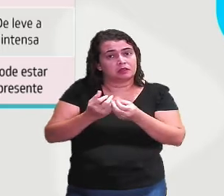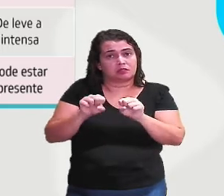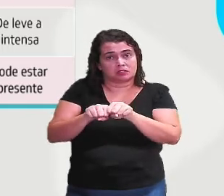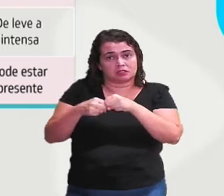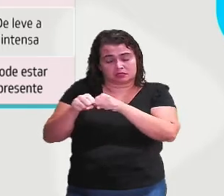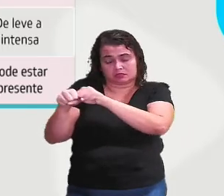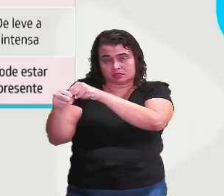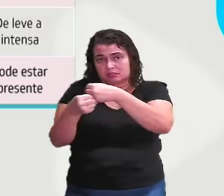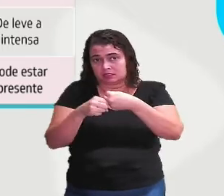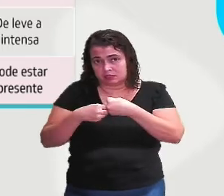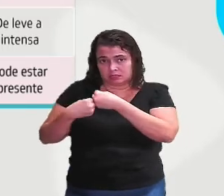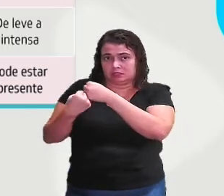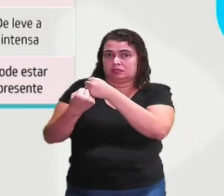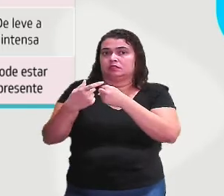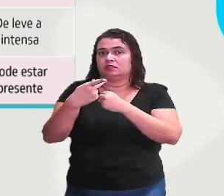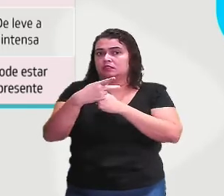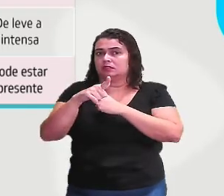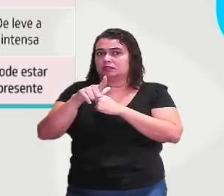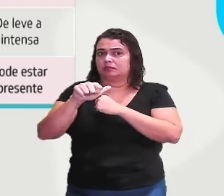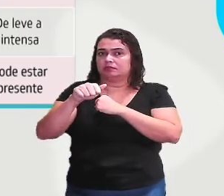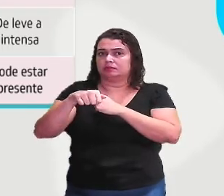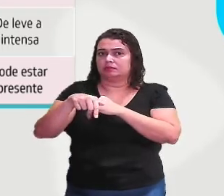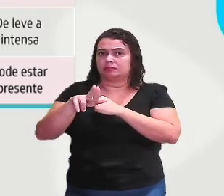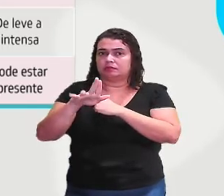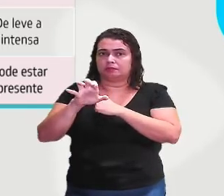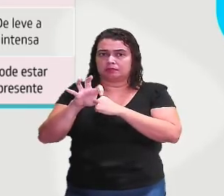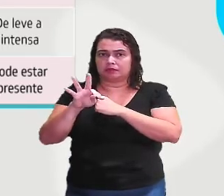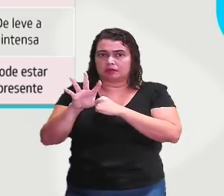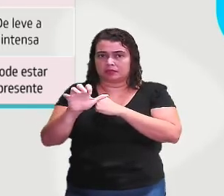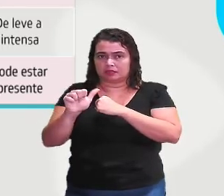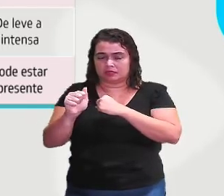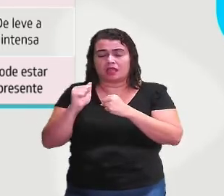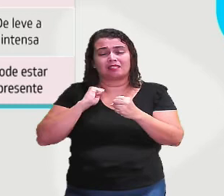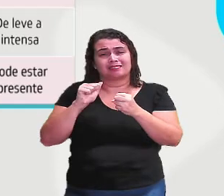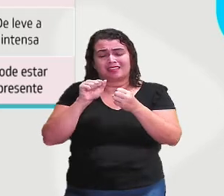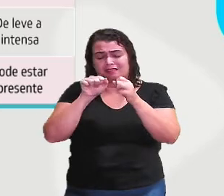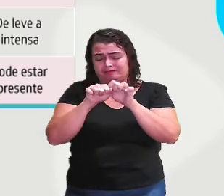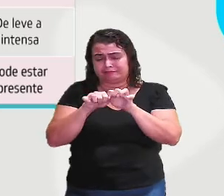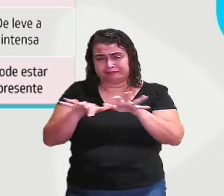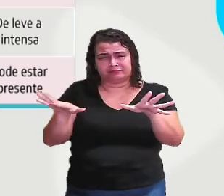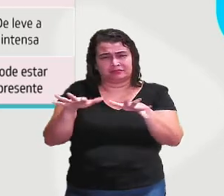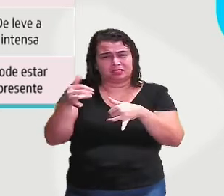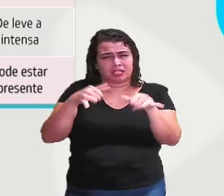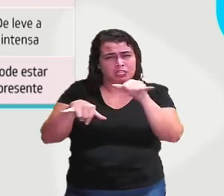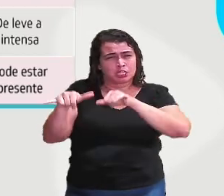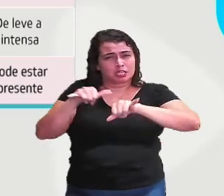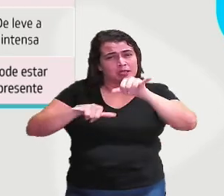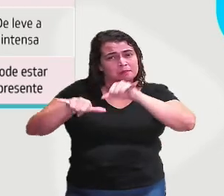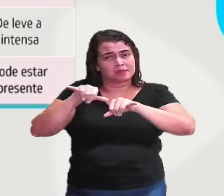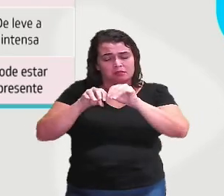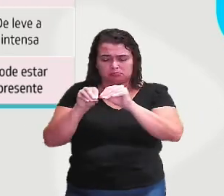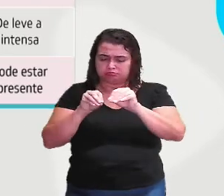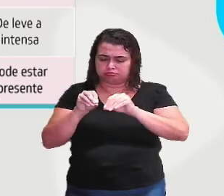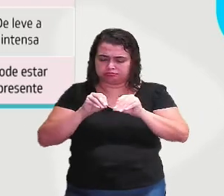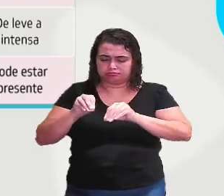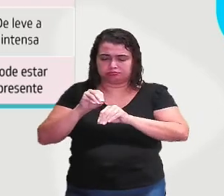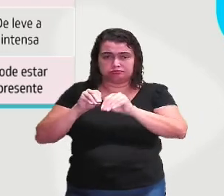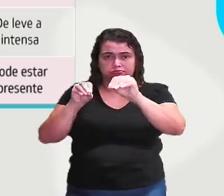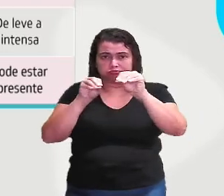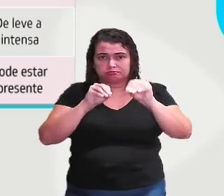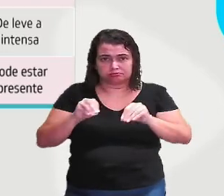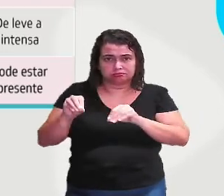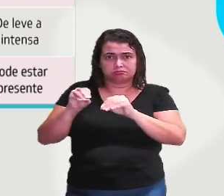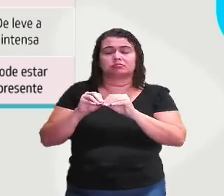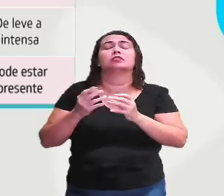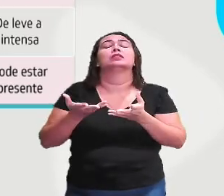Porque aí você vai ter liberação de outras substâncias químicas, como histamina. Vai ter toda uma cascata química muito bem envolvida e